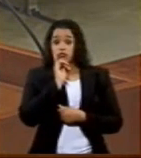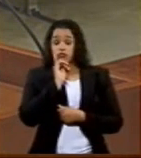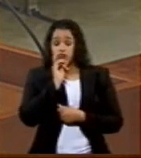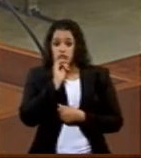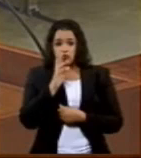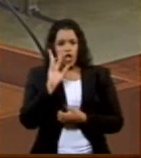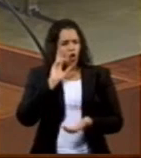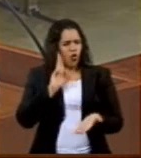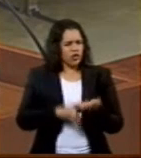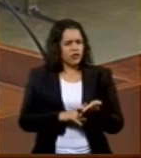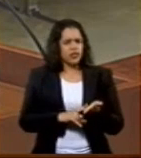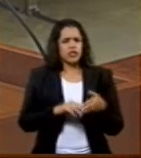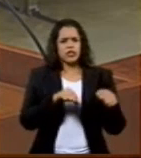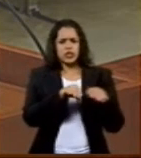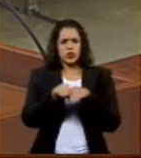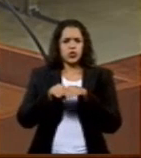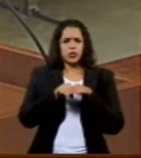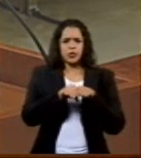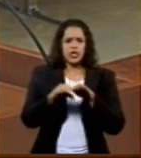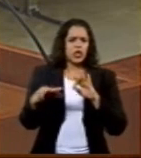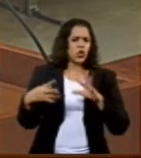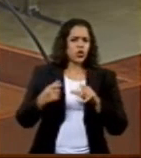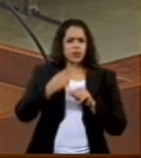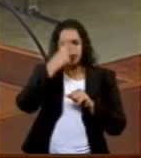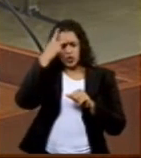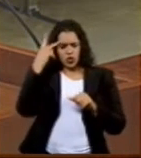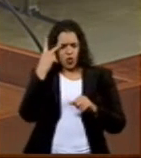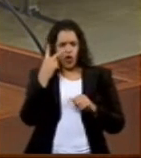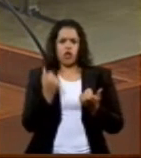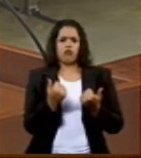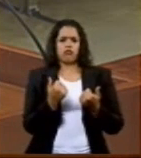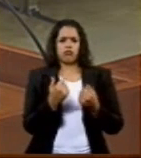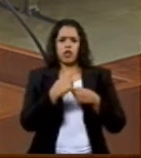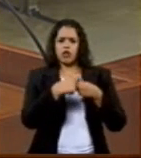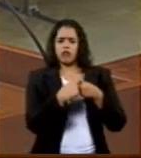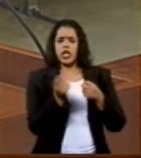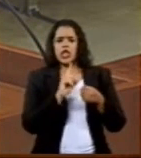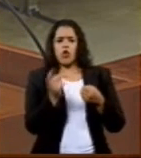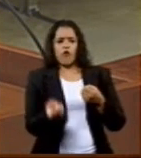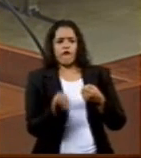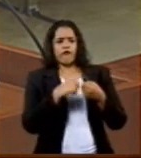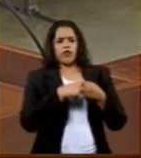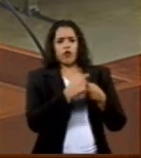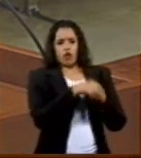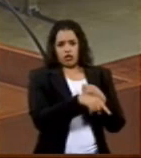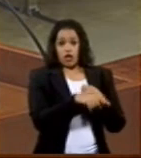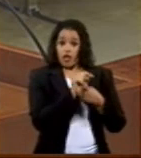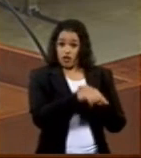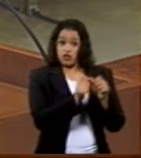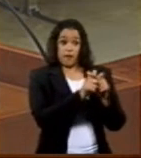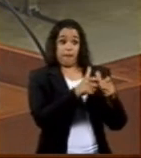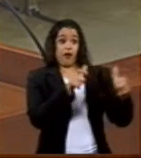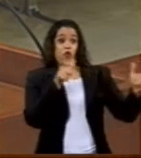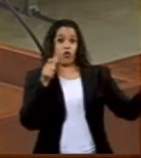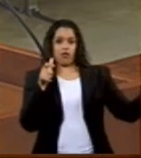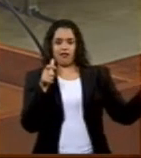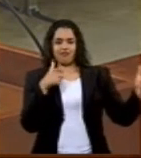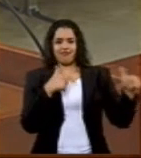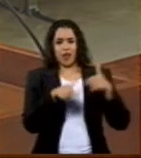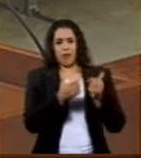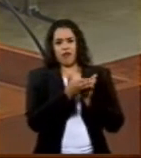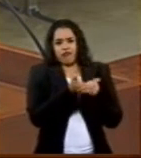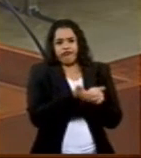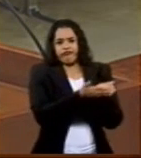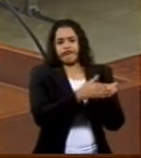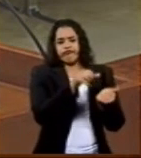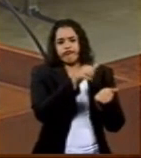Esse eventual reconhecimento da isonomia a todos os trabalhadores avulsos, hoje os trabalhadores avulsos eles são a maioria nos portos, são